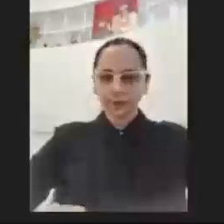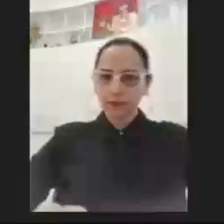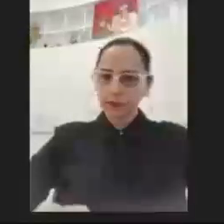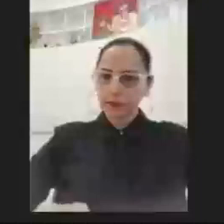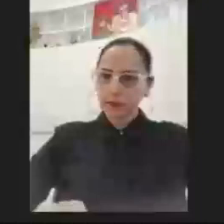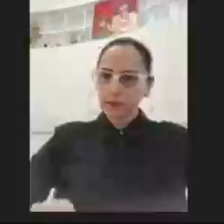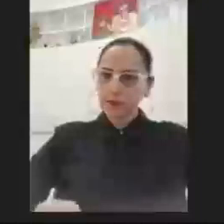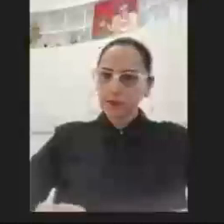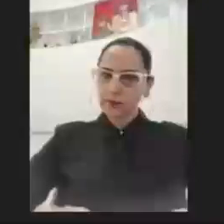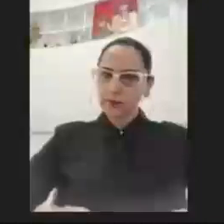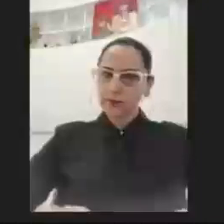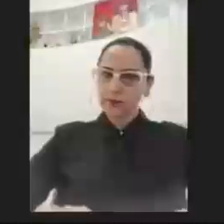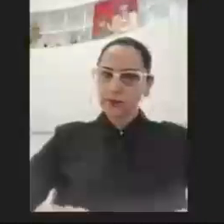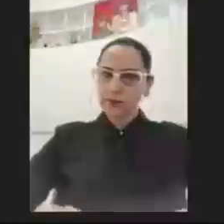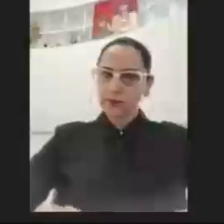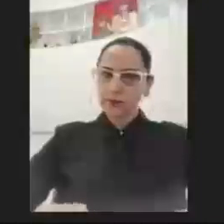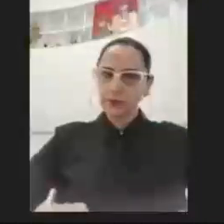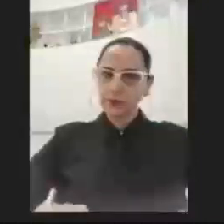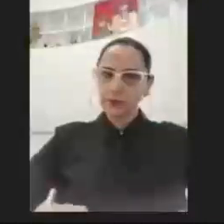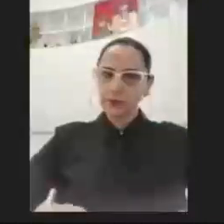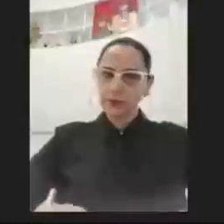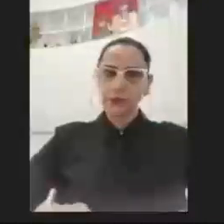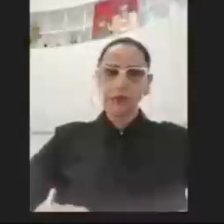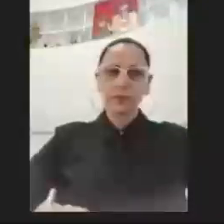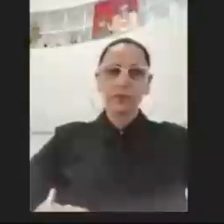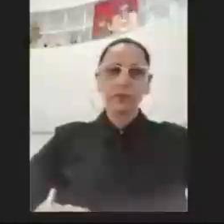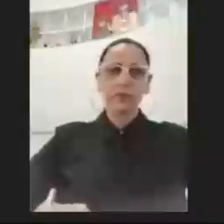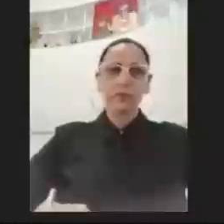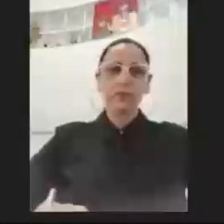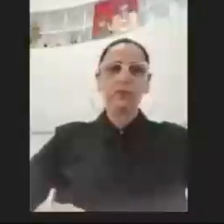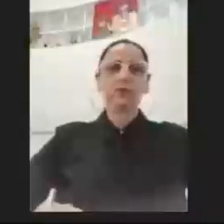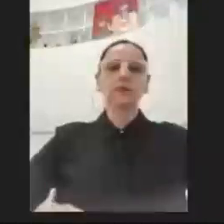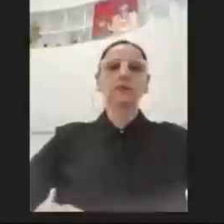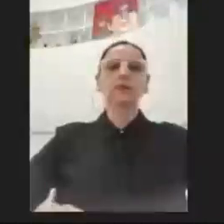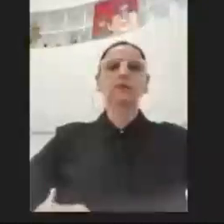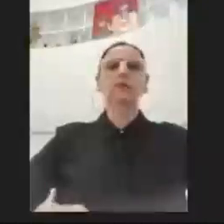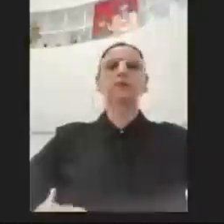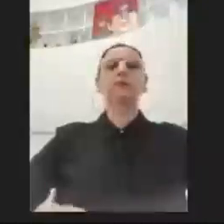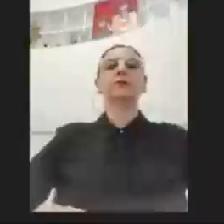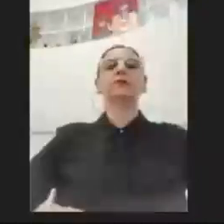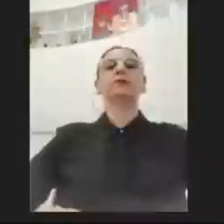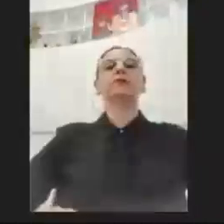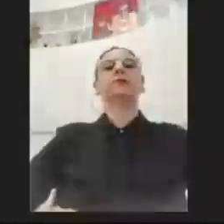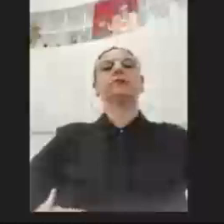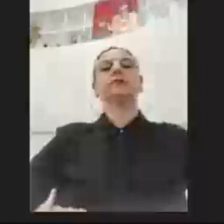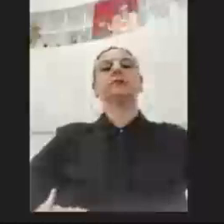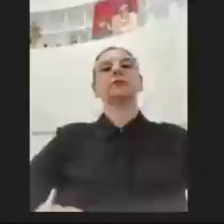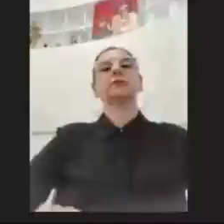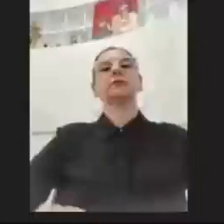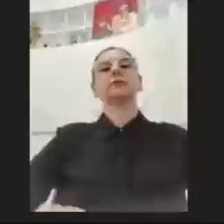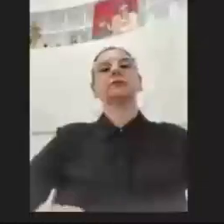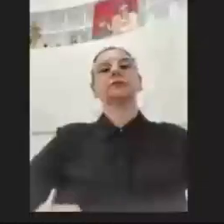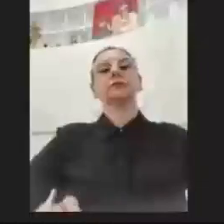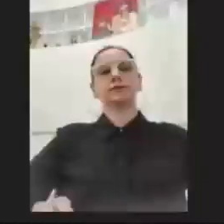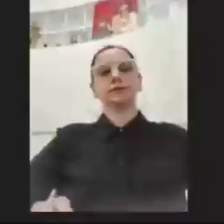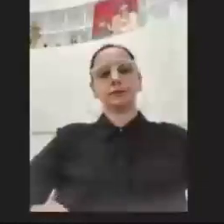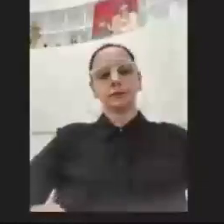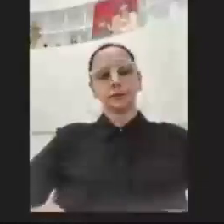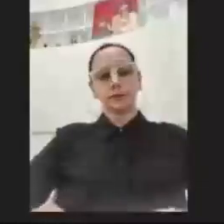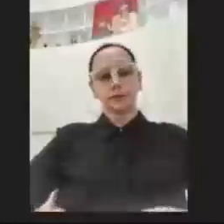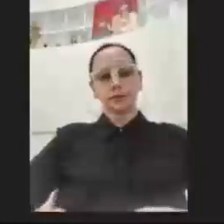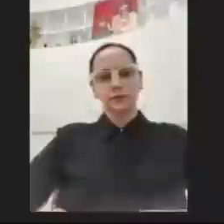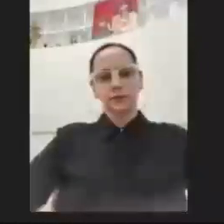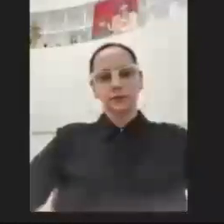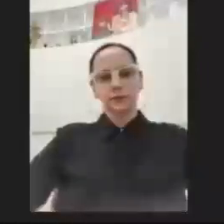para receber orientação ou para buscar informação relacionada às questões de aleitamento materno, mas ou